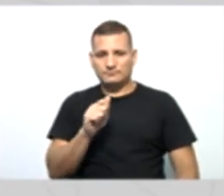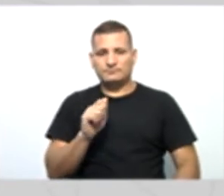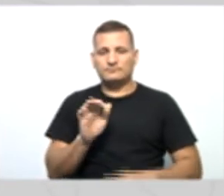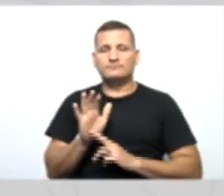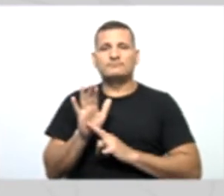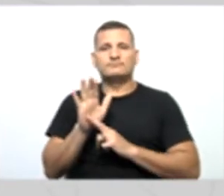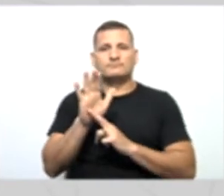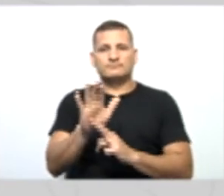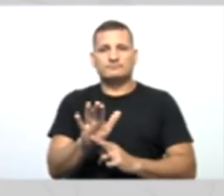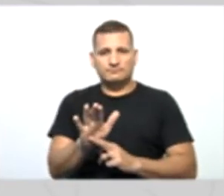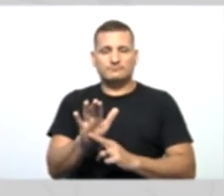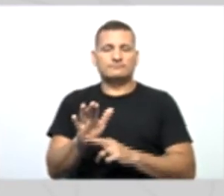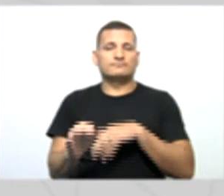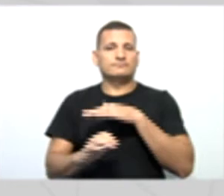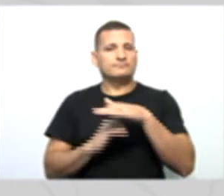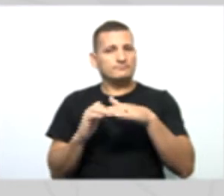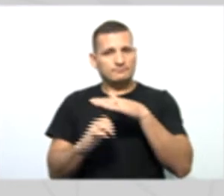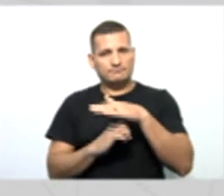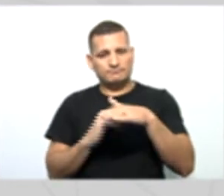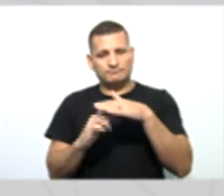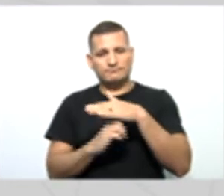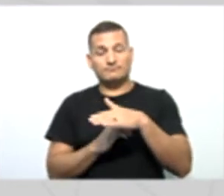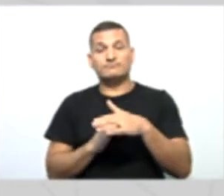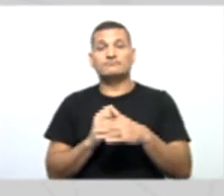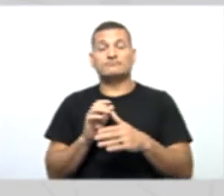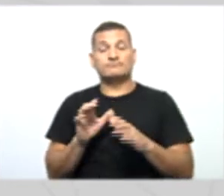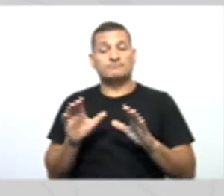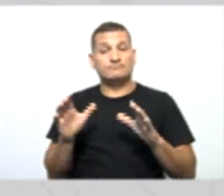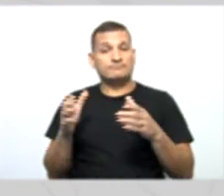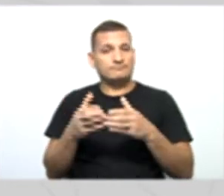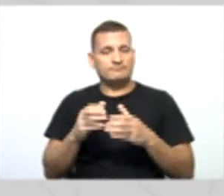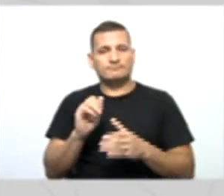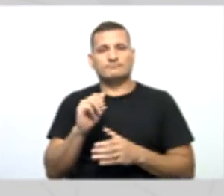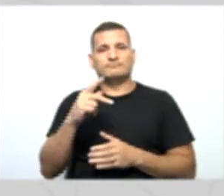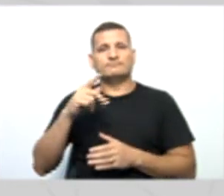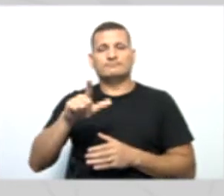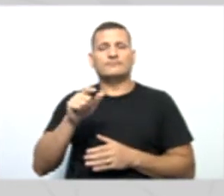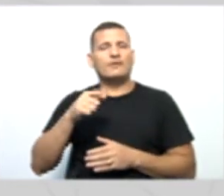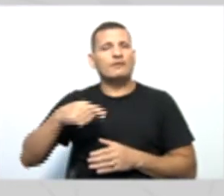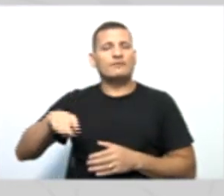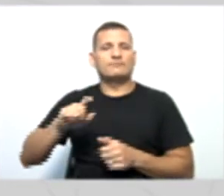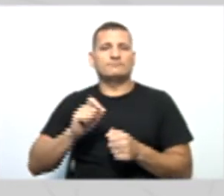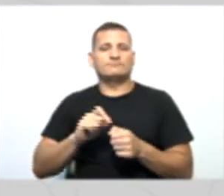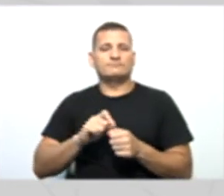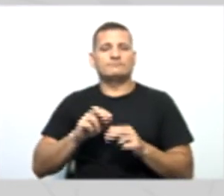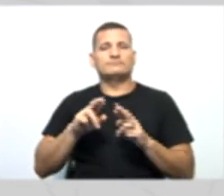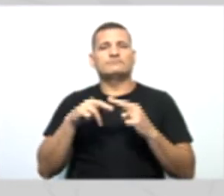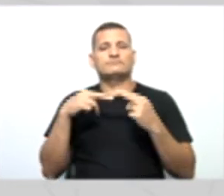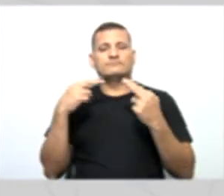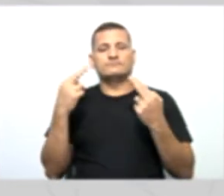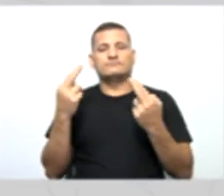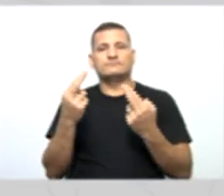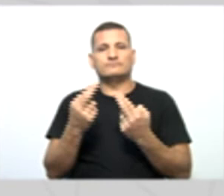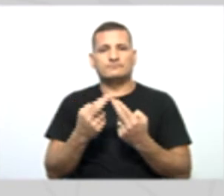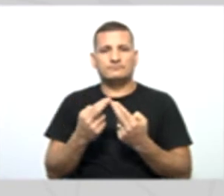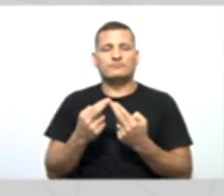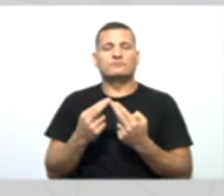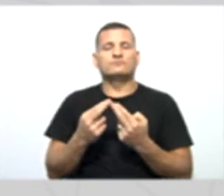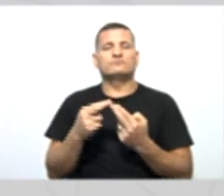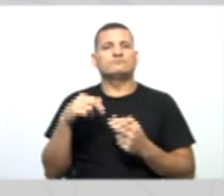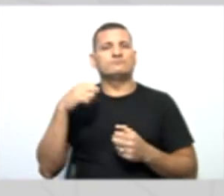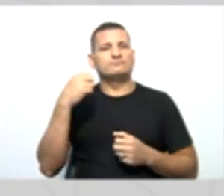dos empreendimentos que compõem a APL e eles fazem reuniões bimestrais. Isso é